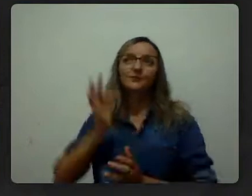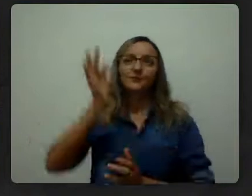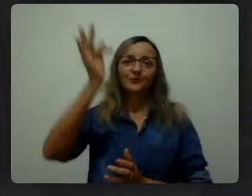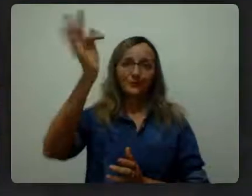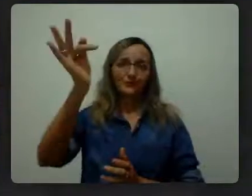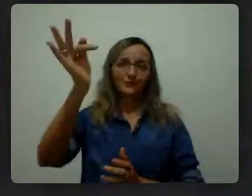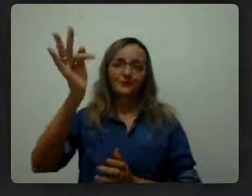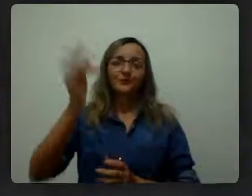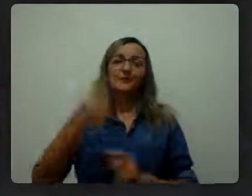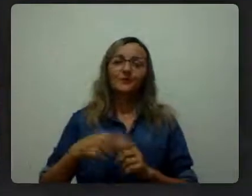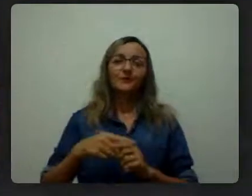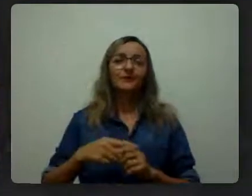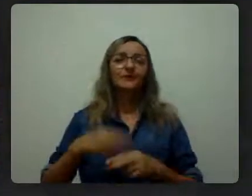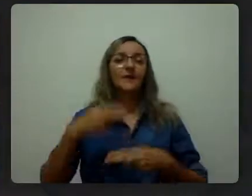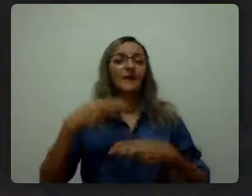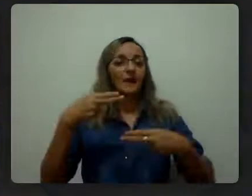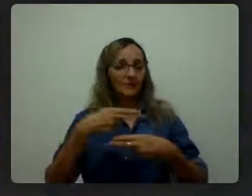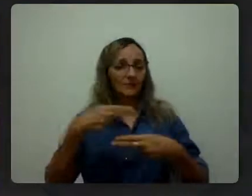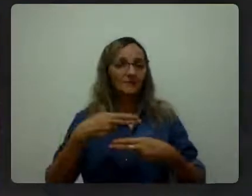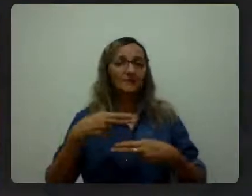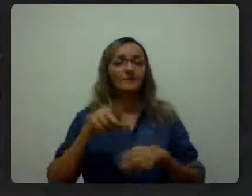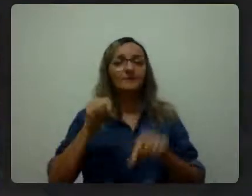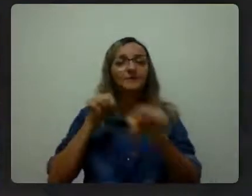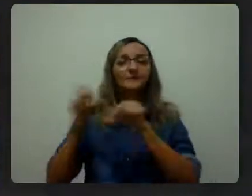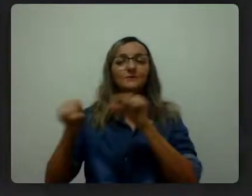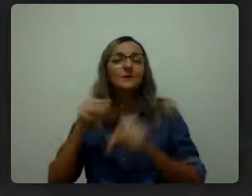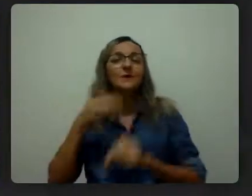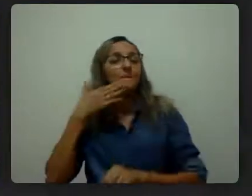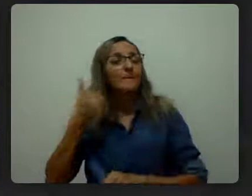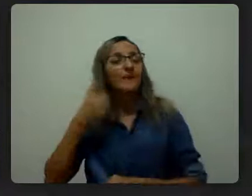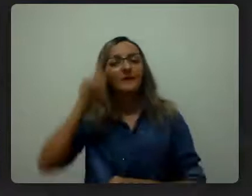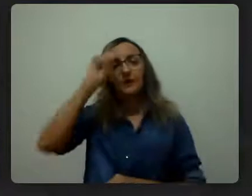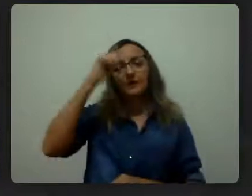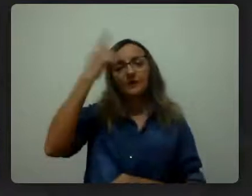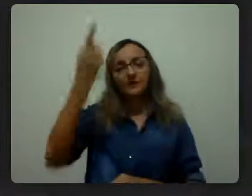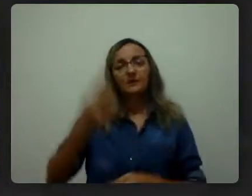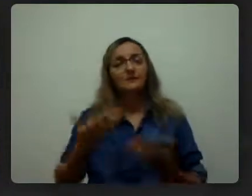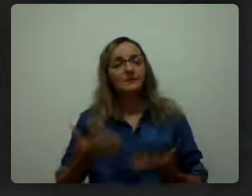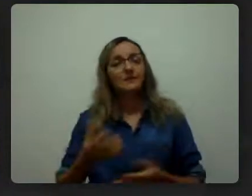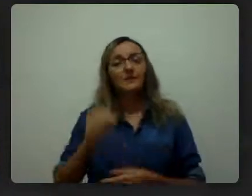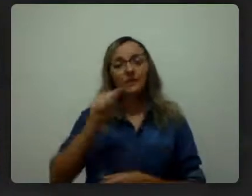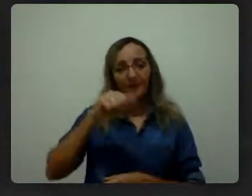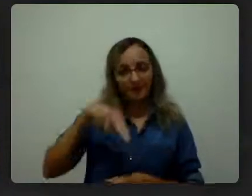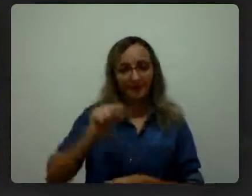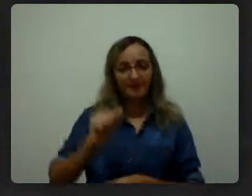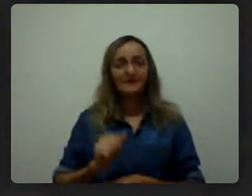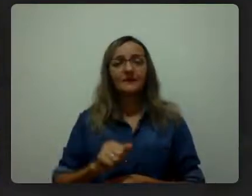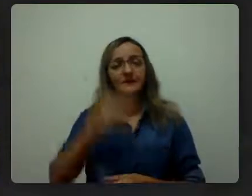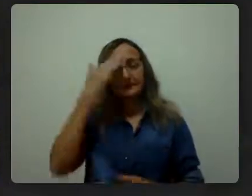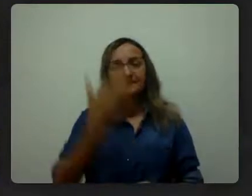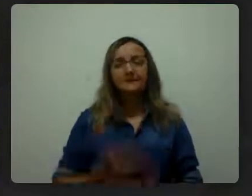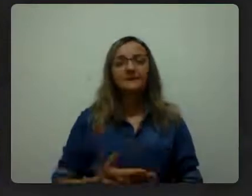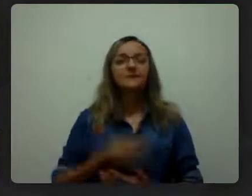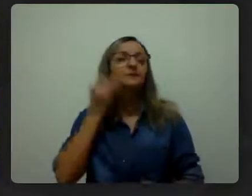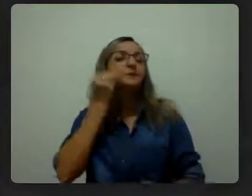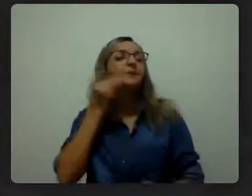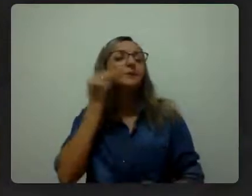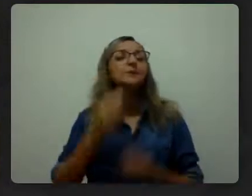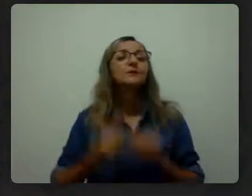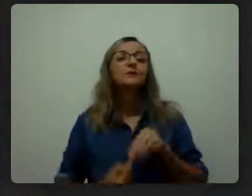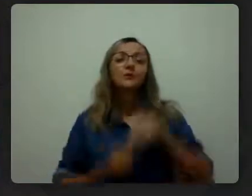da nossa maratona, diversos temas, você vai ter uma outra visão na hora de montar uma ideia e pensar num projeto. Então, aí,